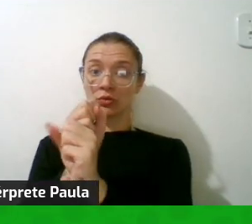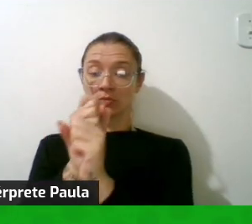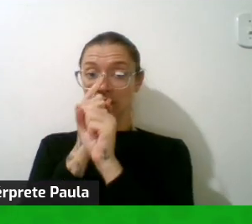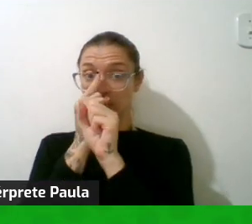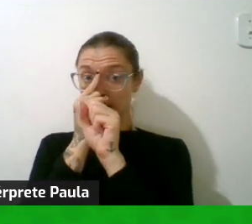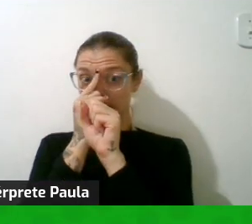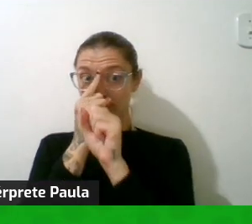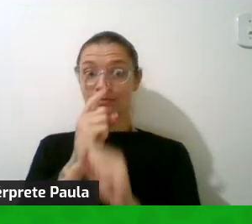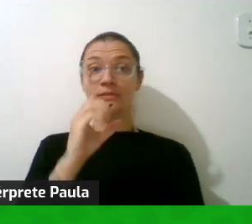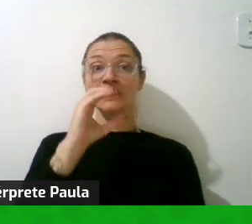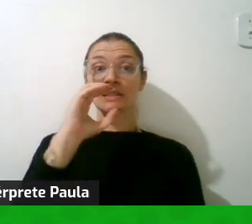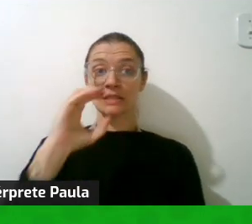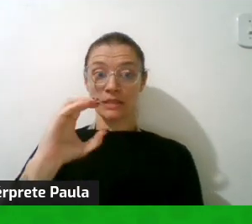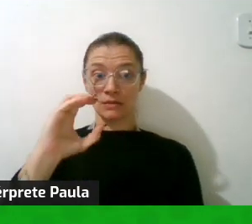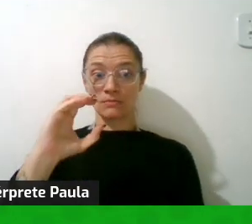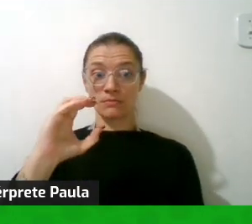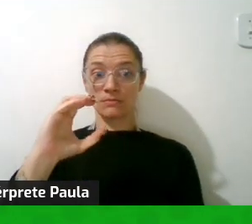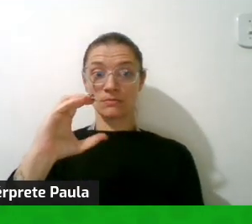se